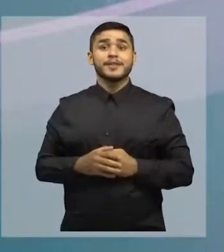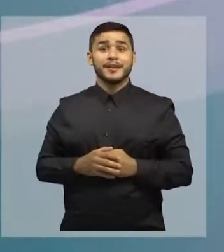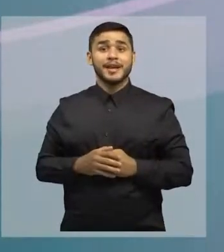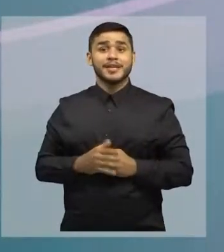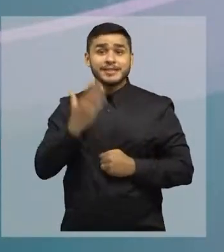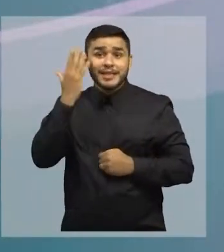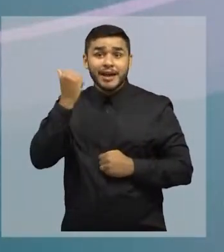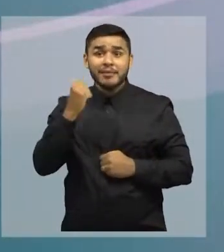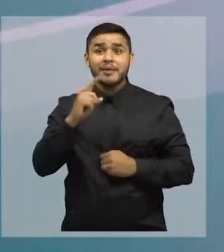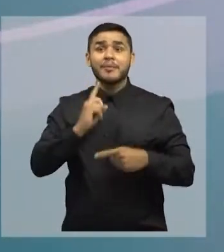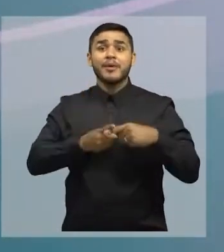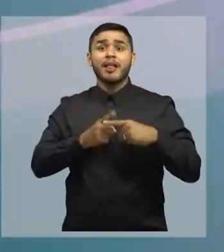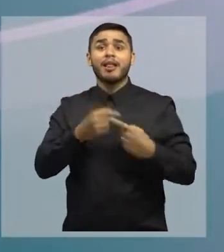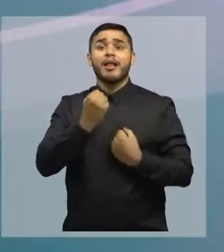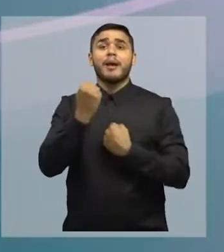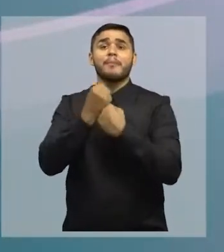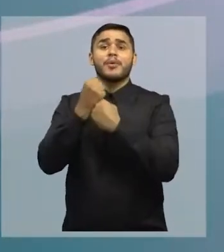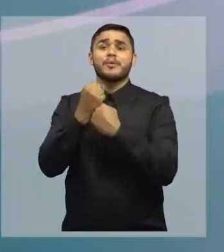emular